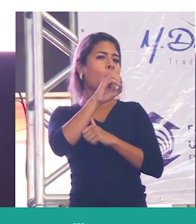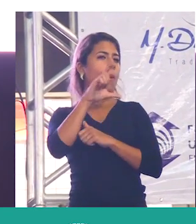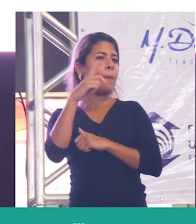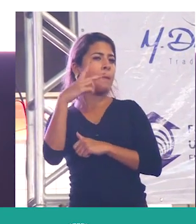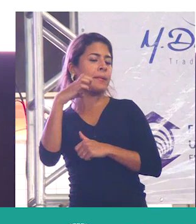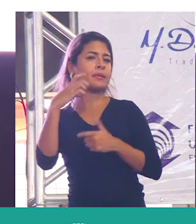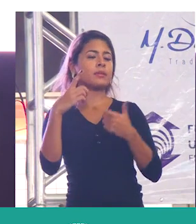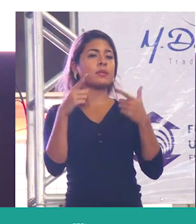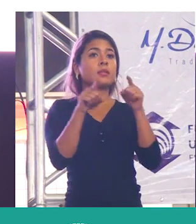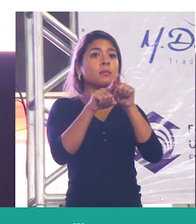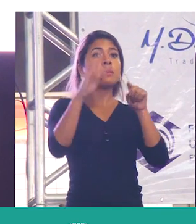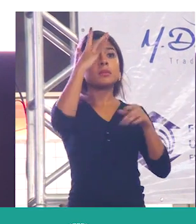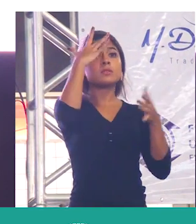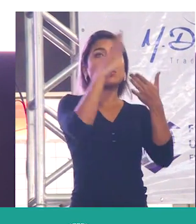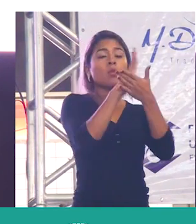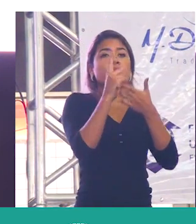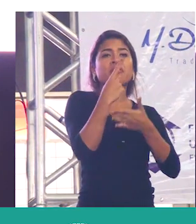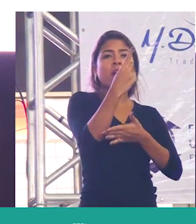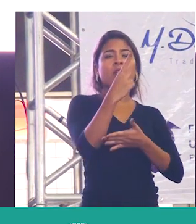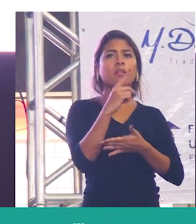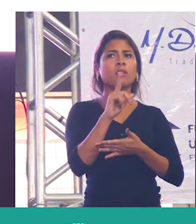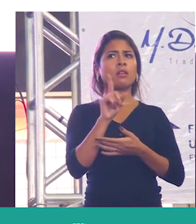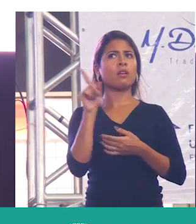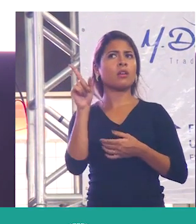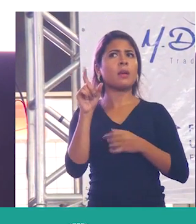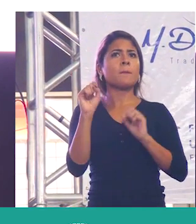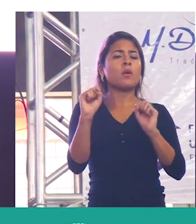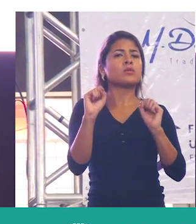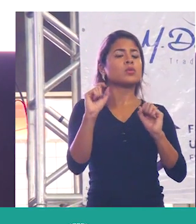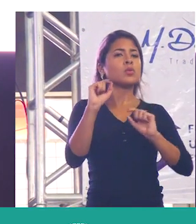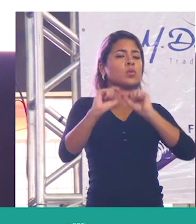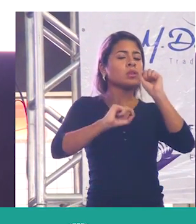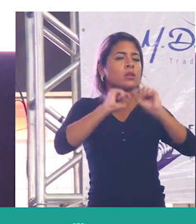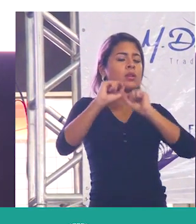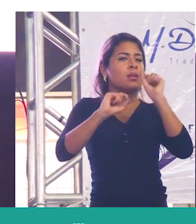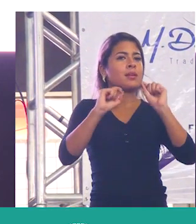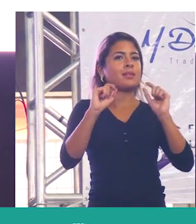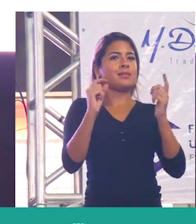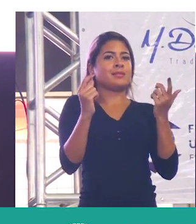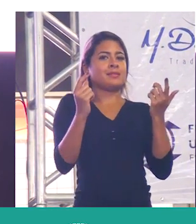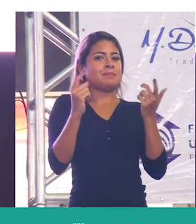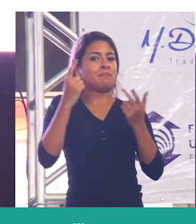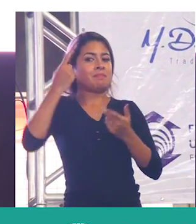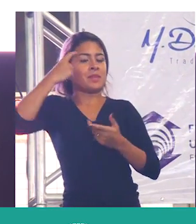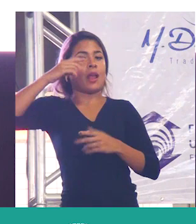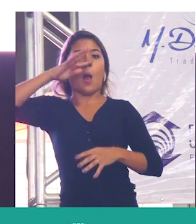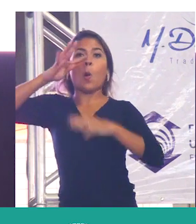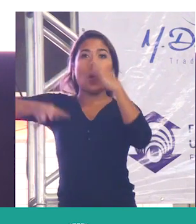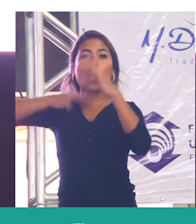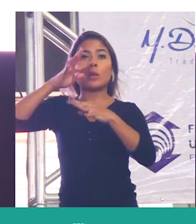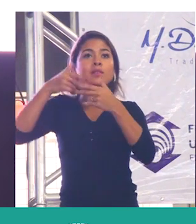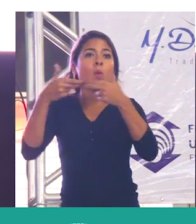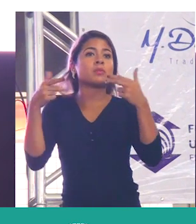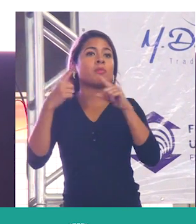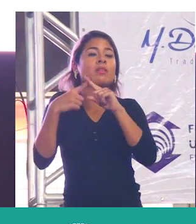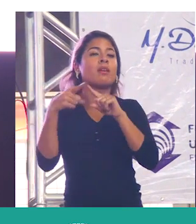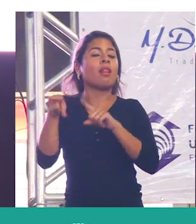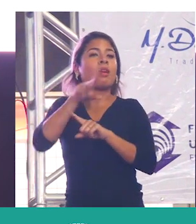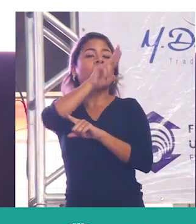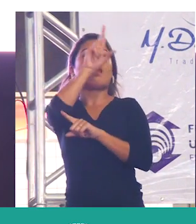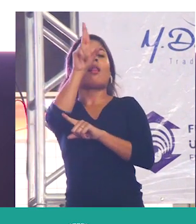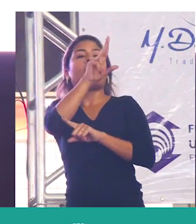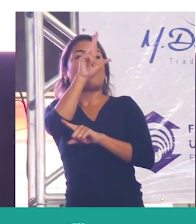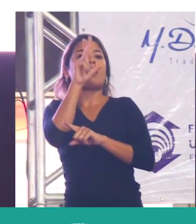brincando também, que ele estaria talvez de pileque ao fazer isso, porque ele gostava de uma bebidinha, tá?